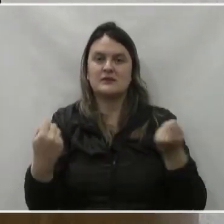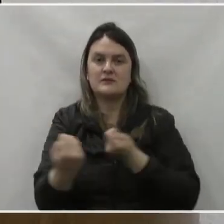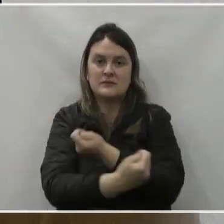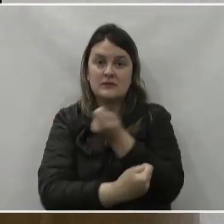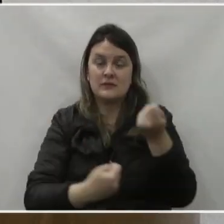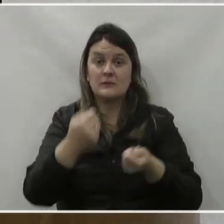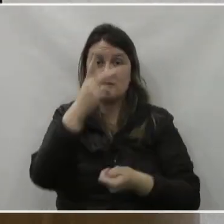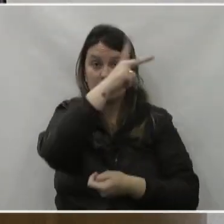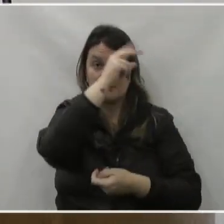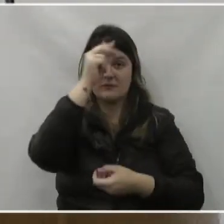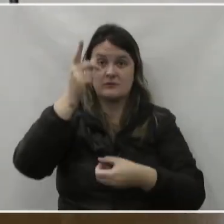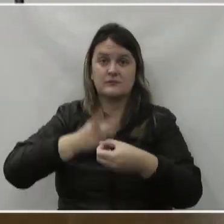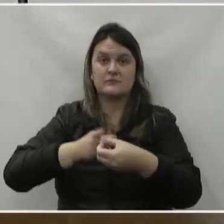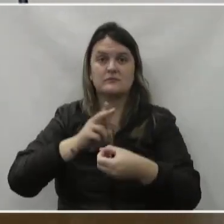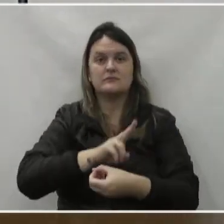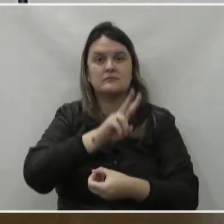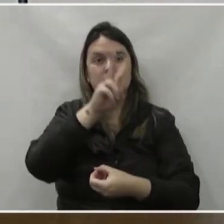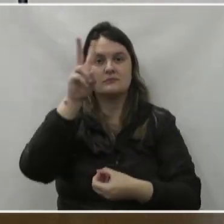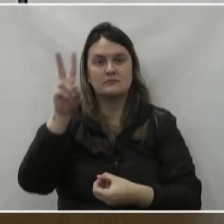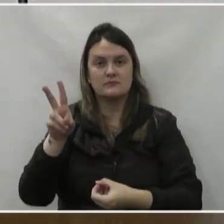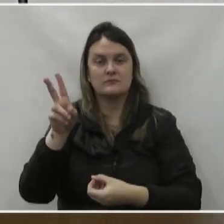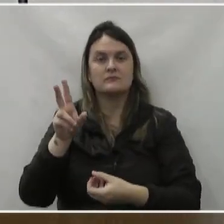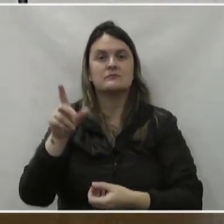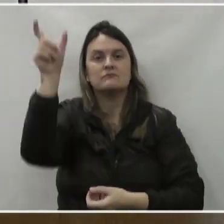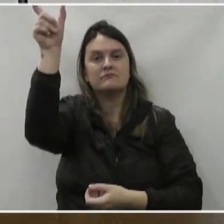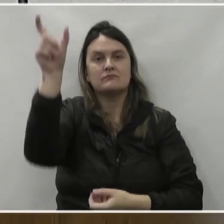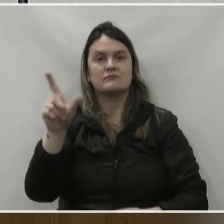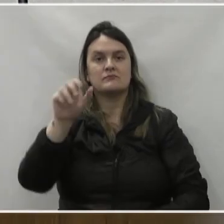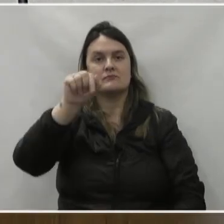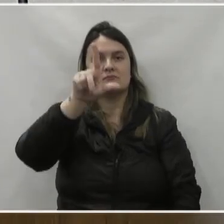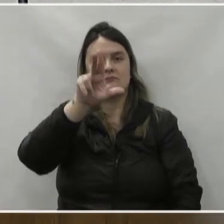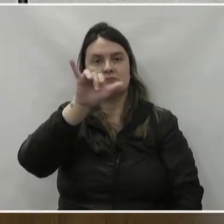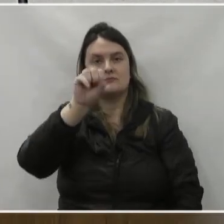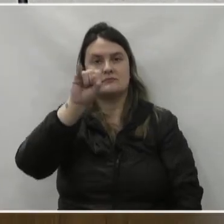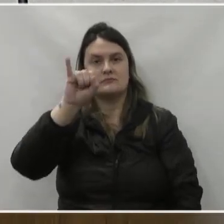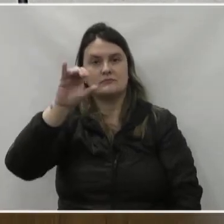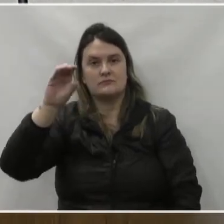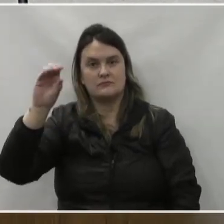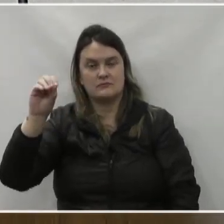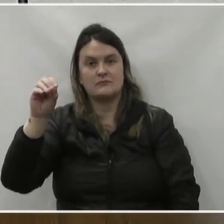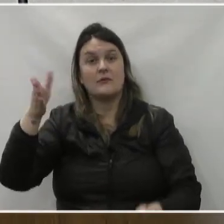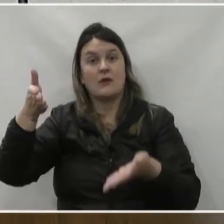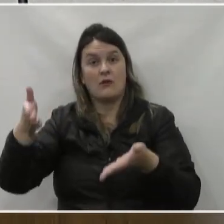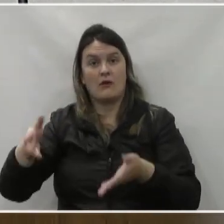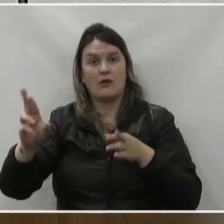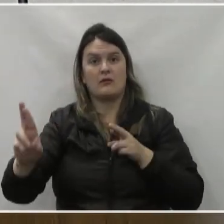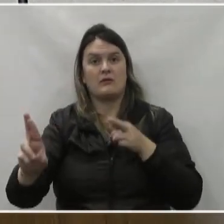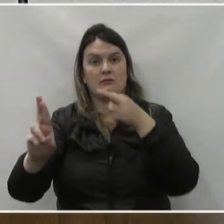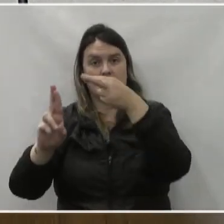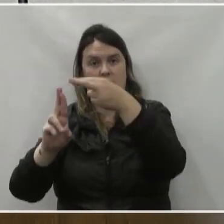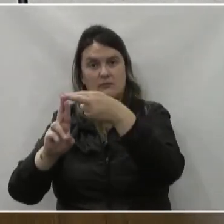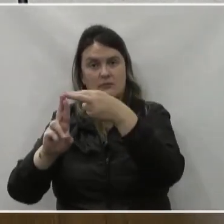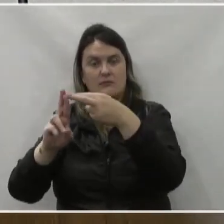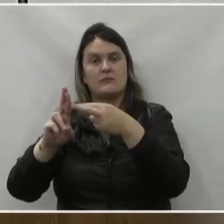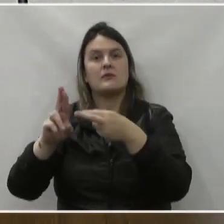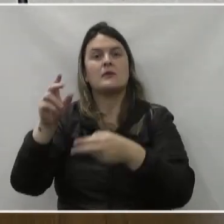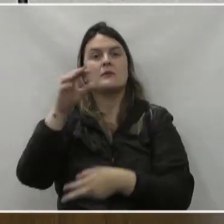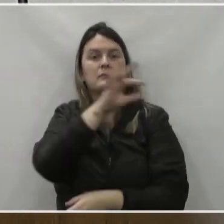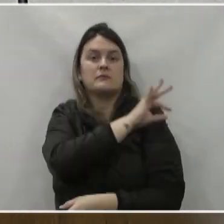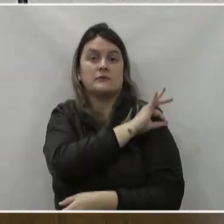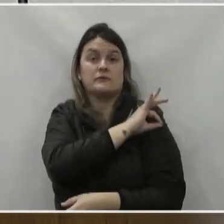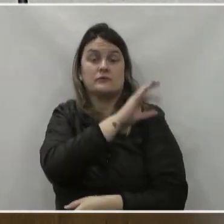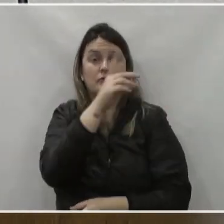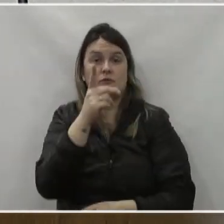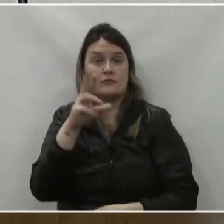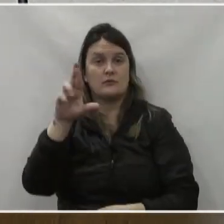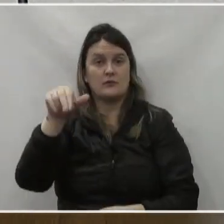administração da Prefeitura de União da Vitória, Aloysio Francisco Salvati, que neste ato representa o excelentíssimo prefeito